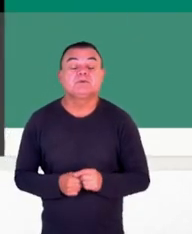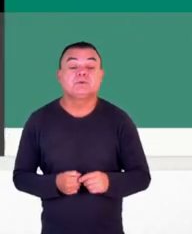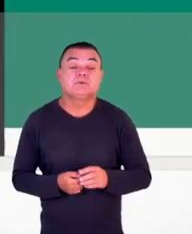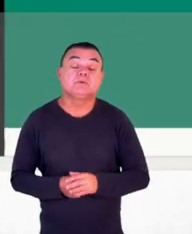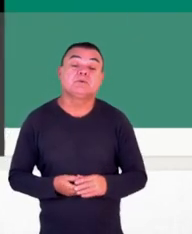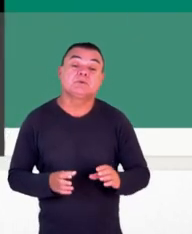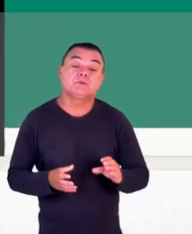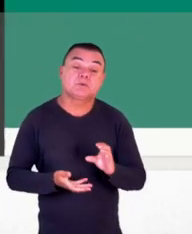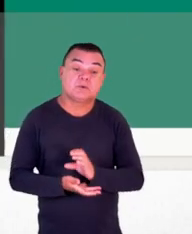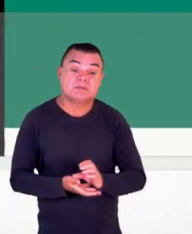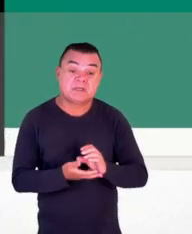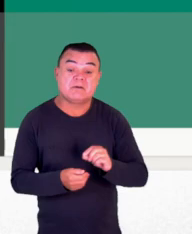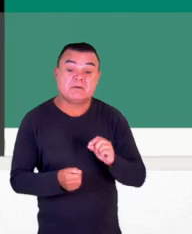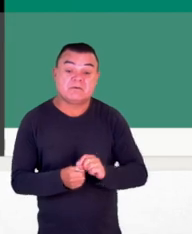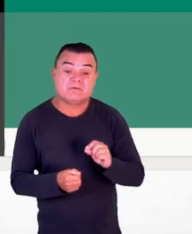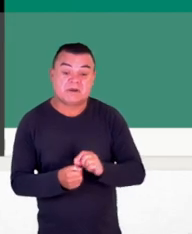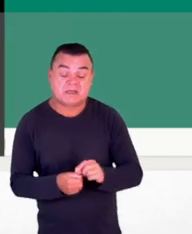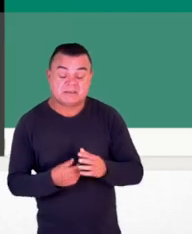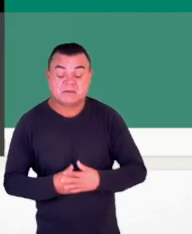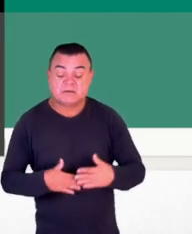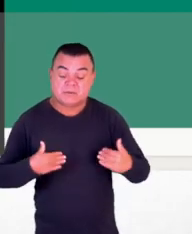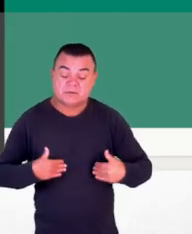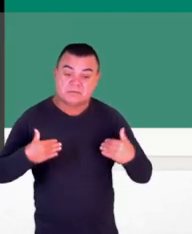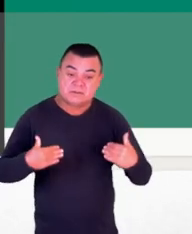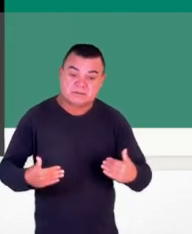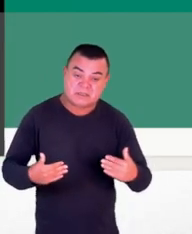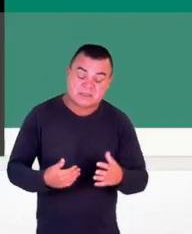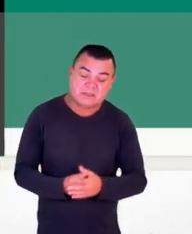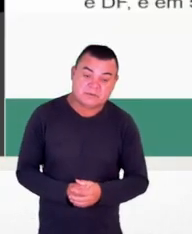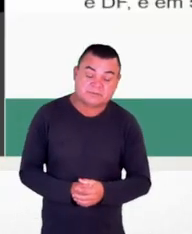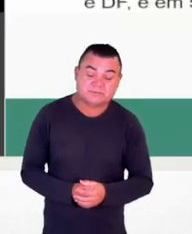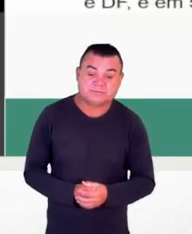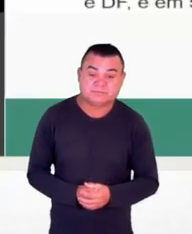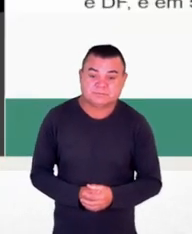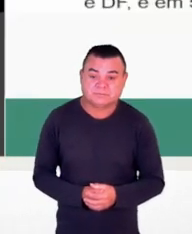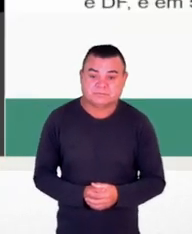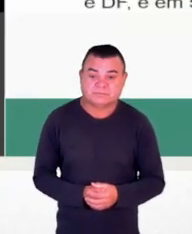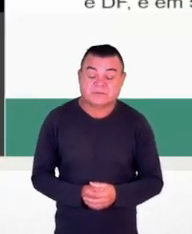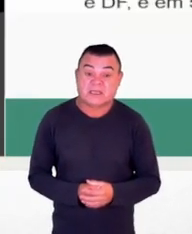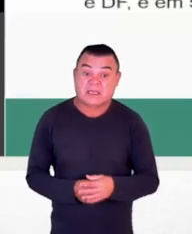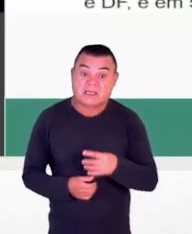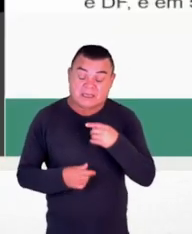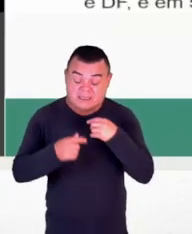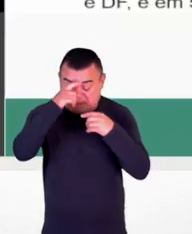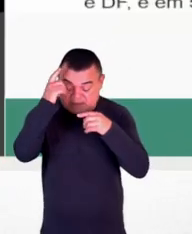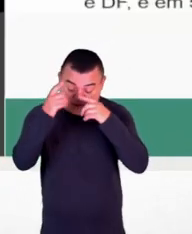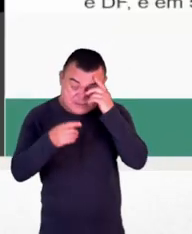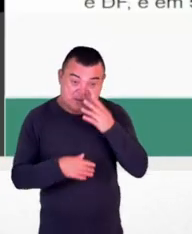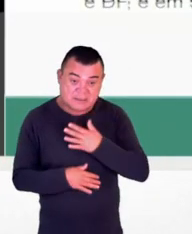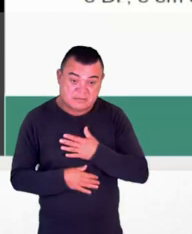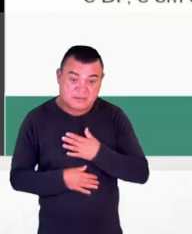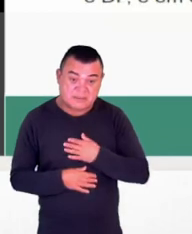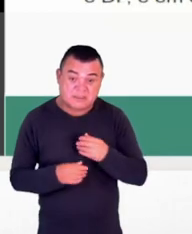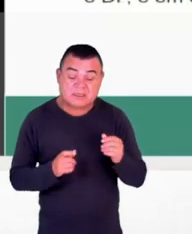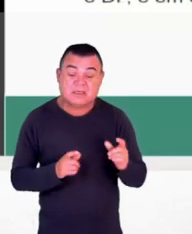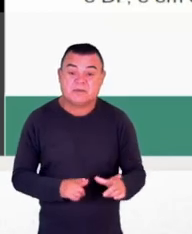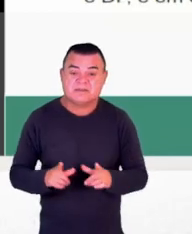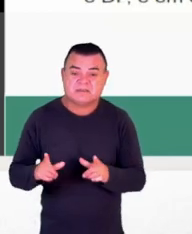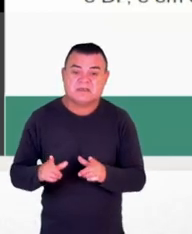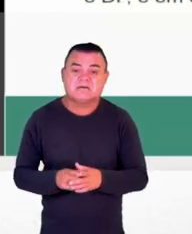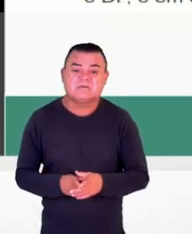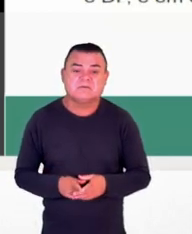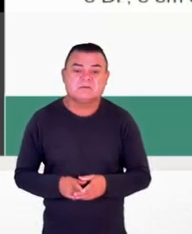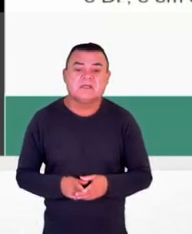República para os para os Ministérios então a ideia da minha apresentação eu vou falar de muitas coisas que milam já falou